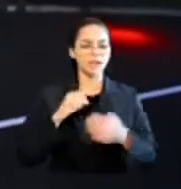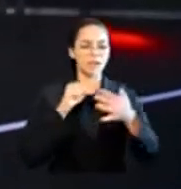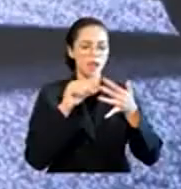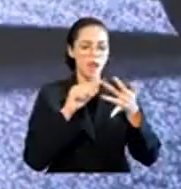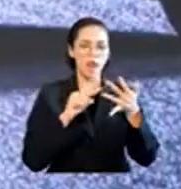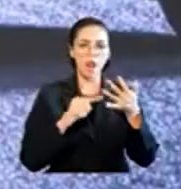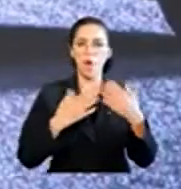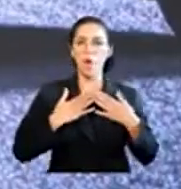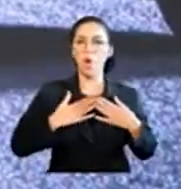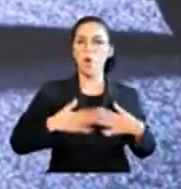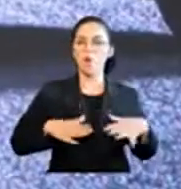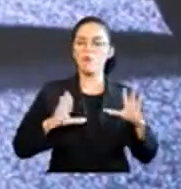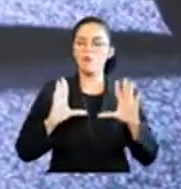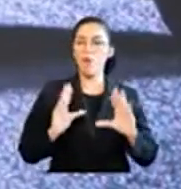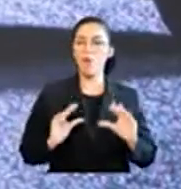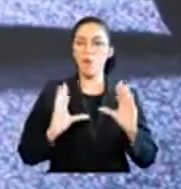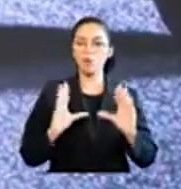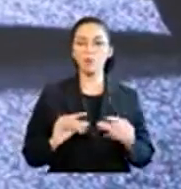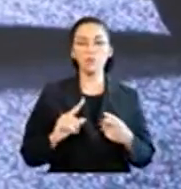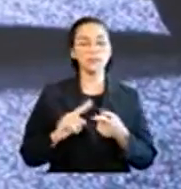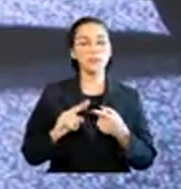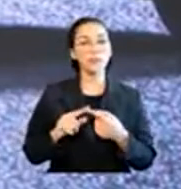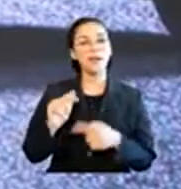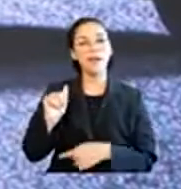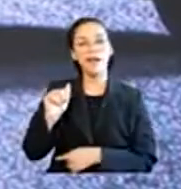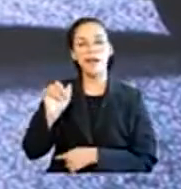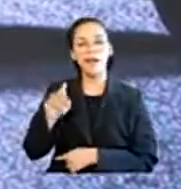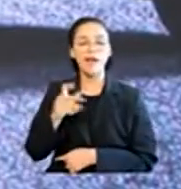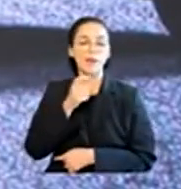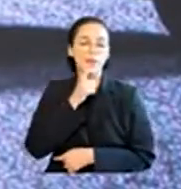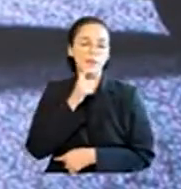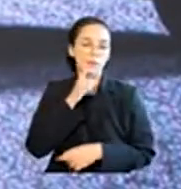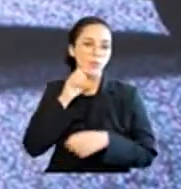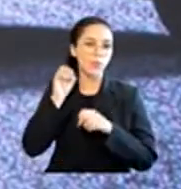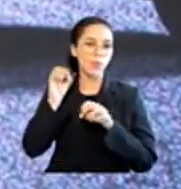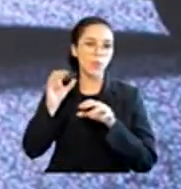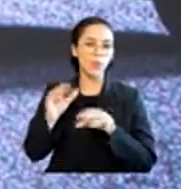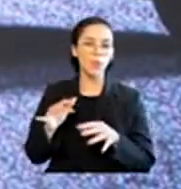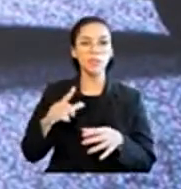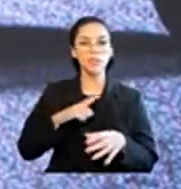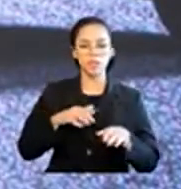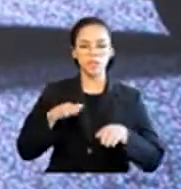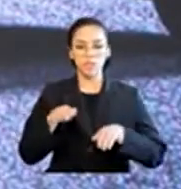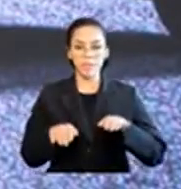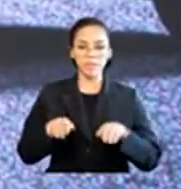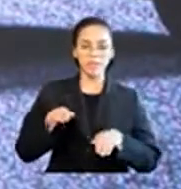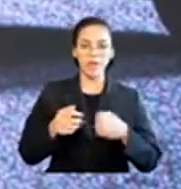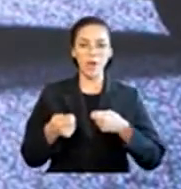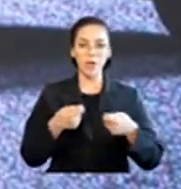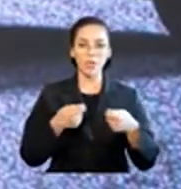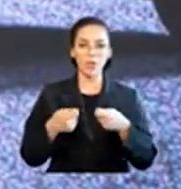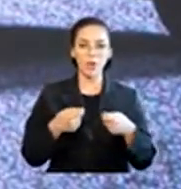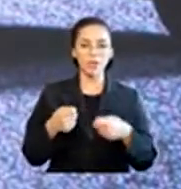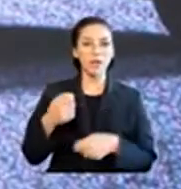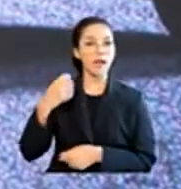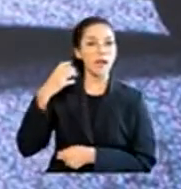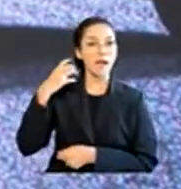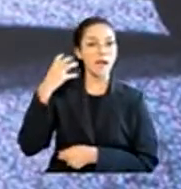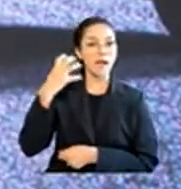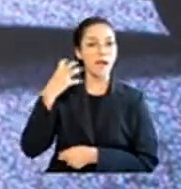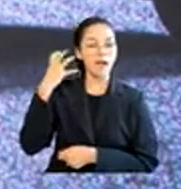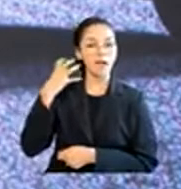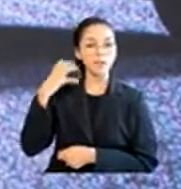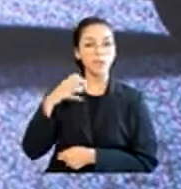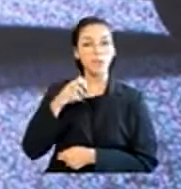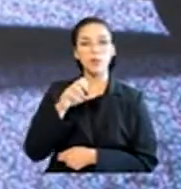e conveniência, como o ar-condicionado, controle de estabilidade, rádio com USB e Bluetooth,